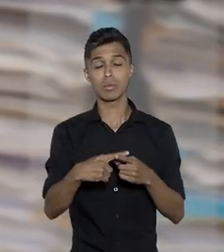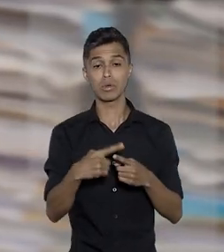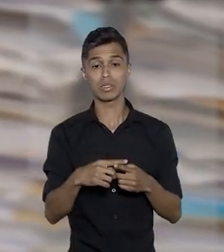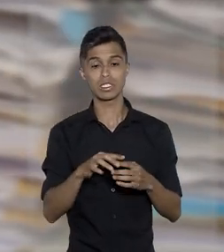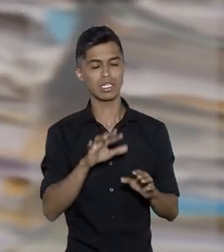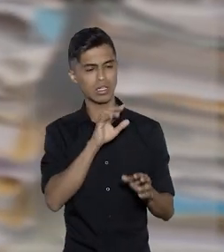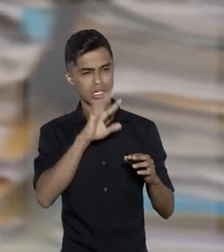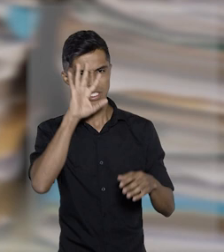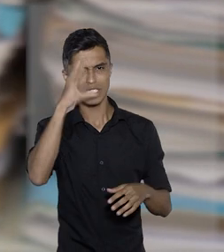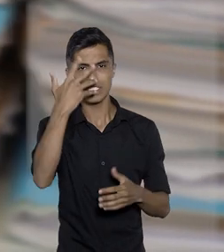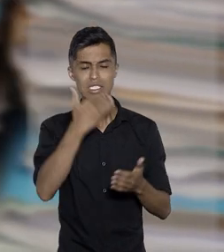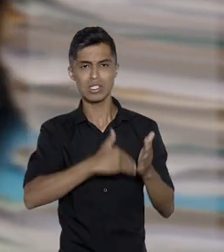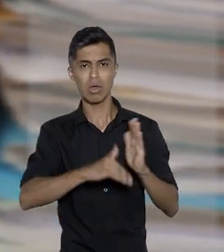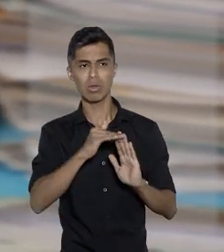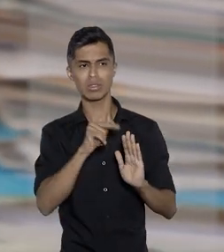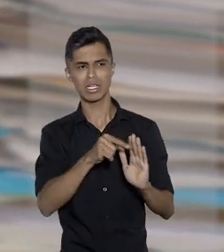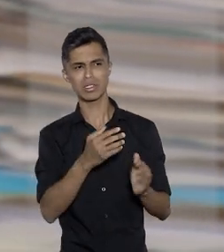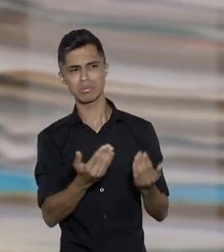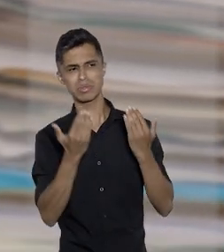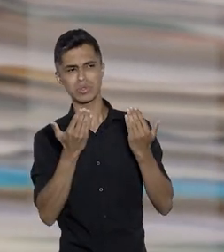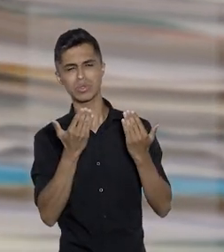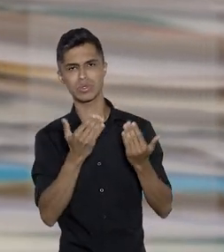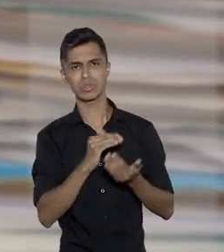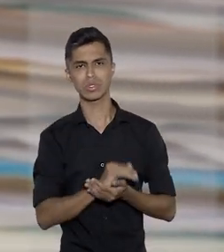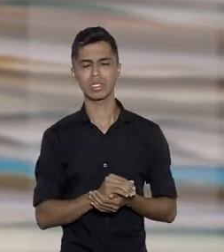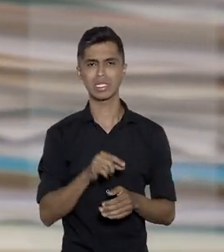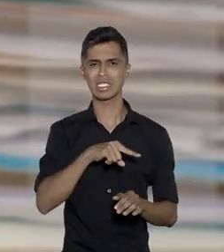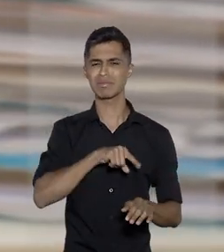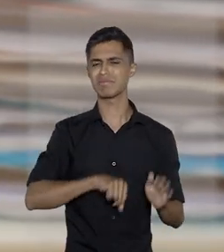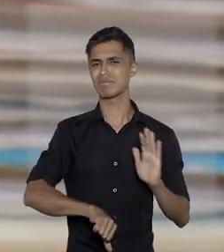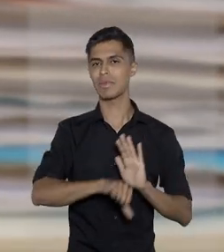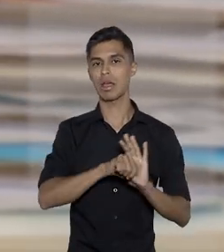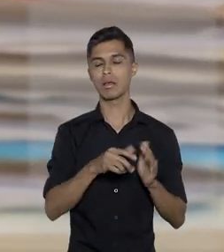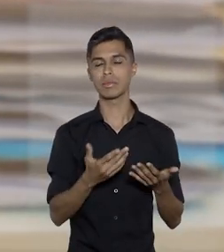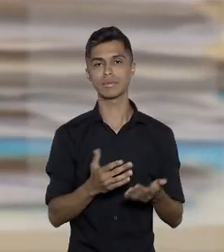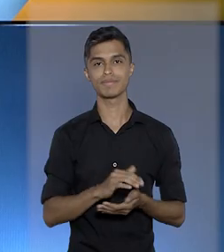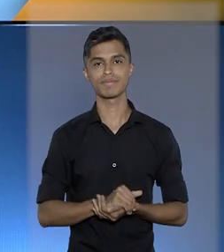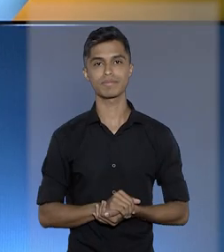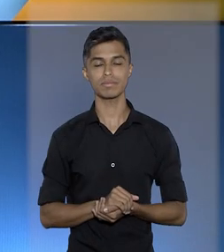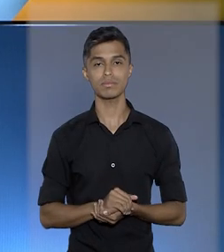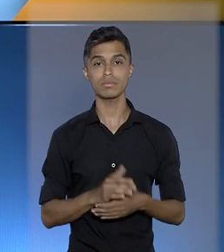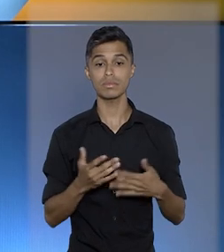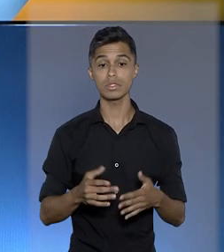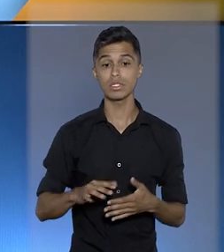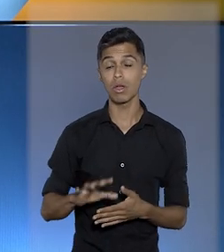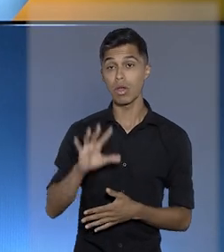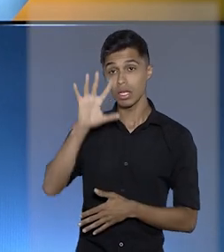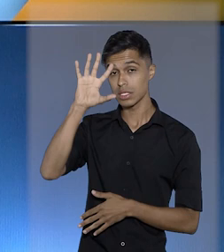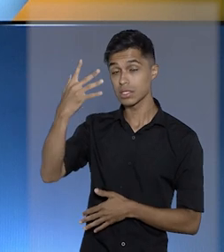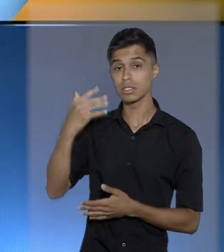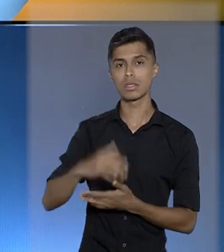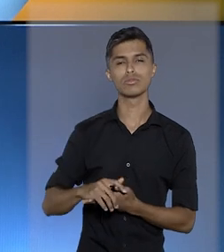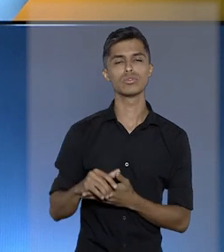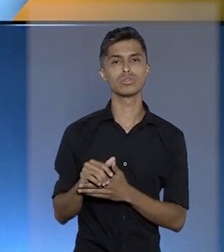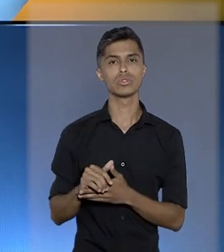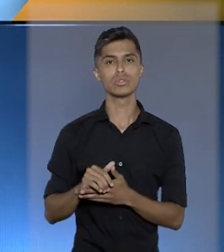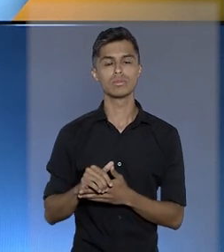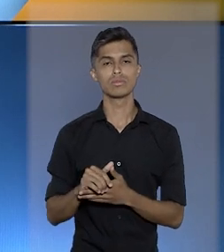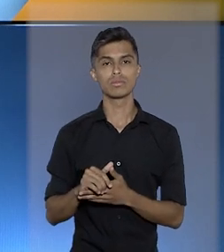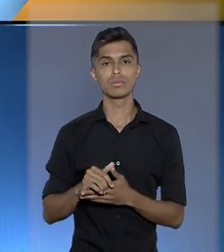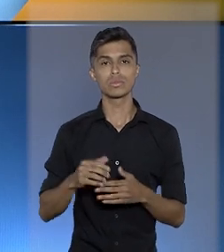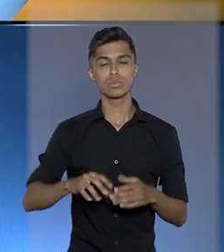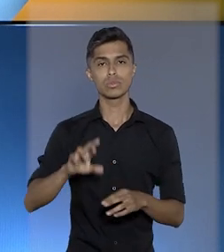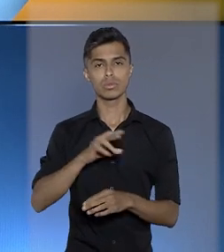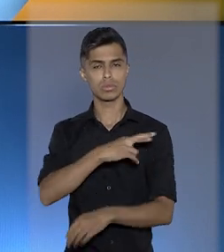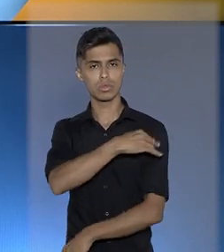astigmatização resultante da condição de suspeito de prática criminosa e foi anulada a decisão do Tribunal de